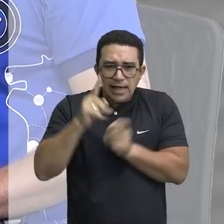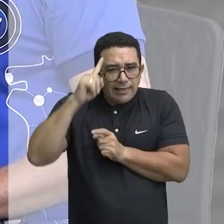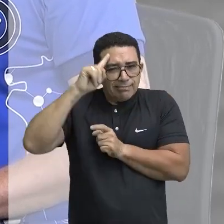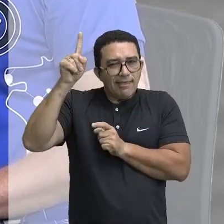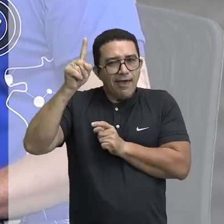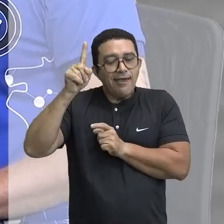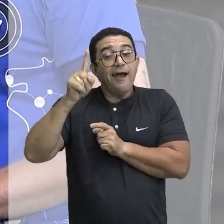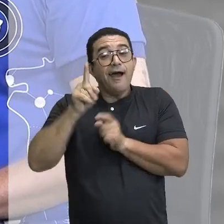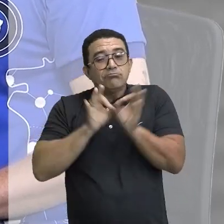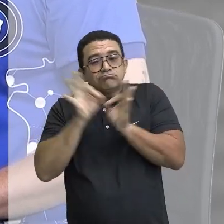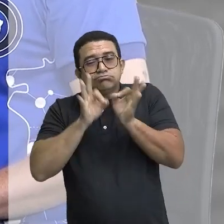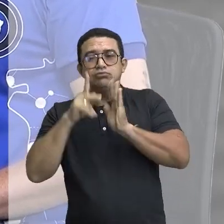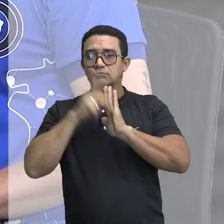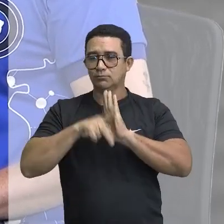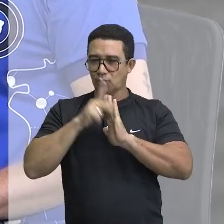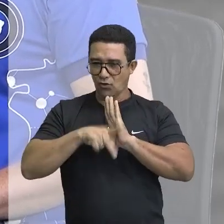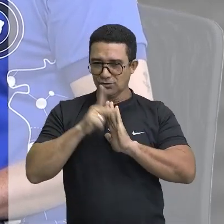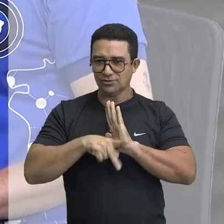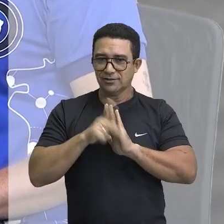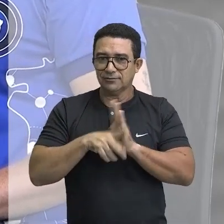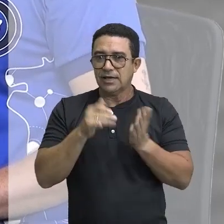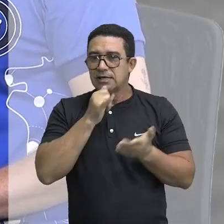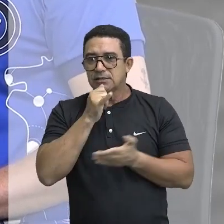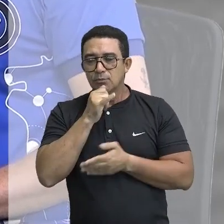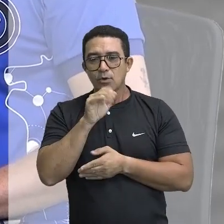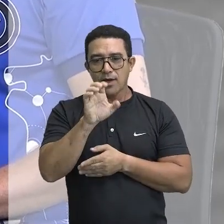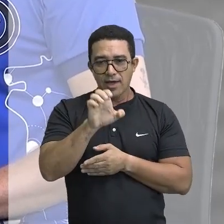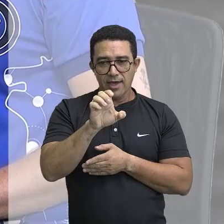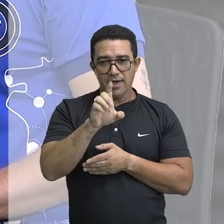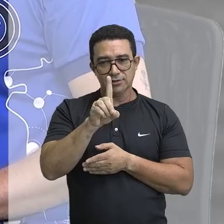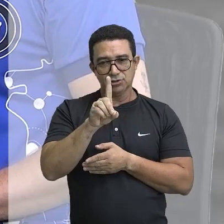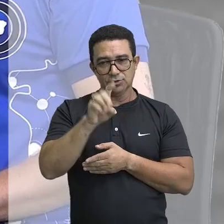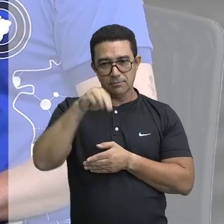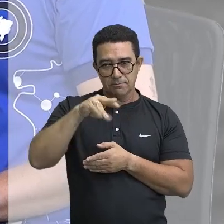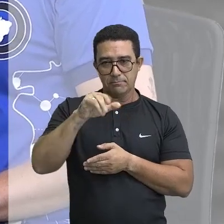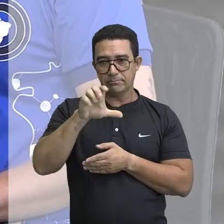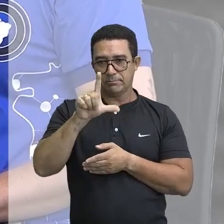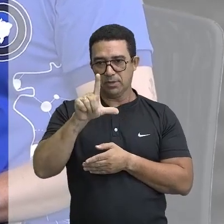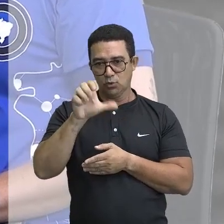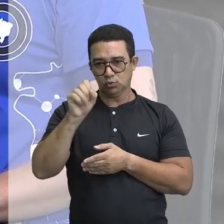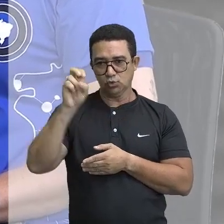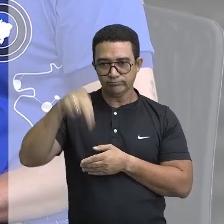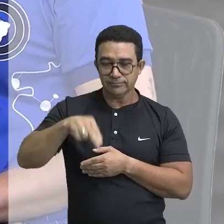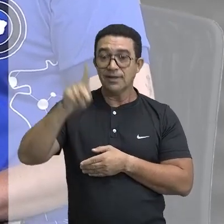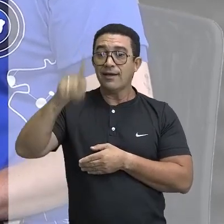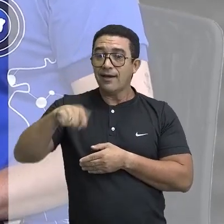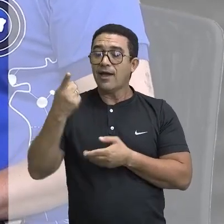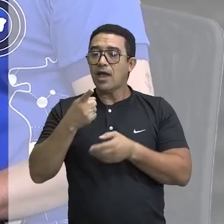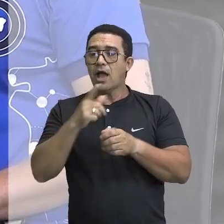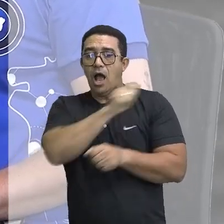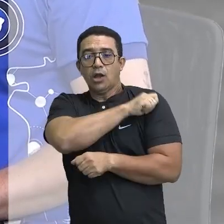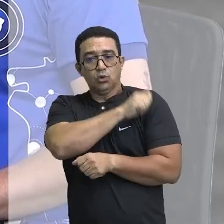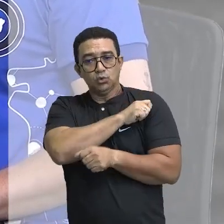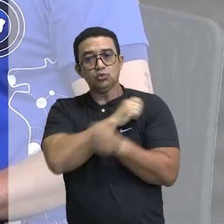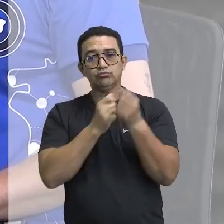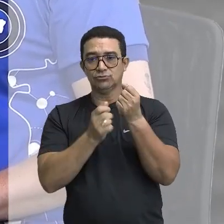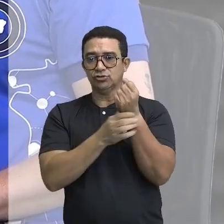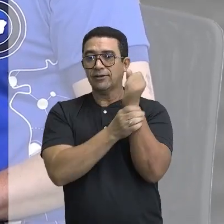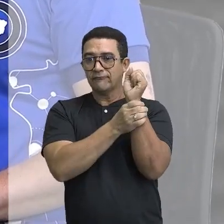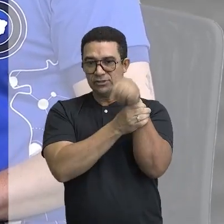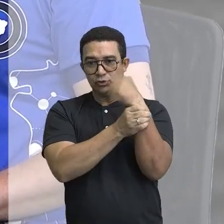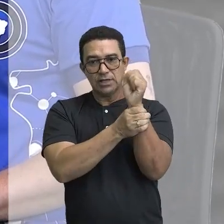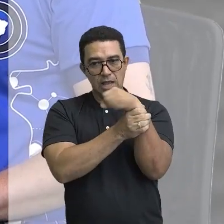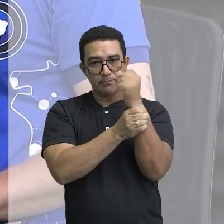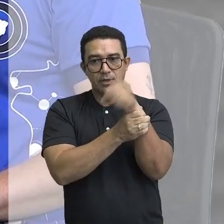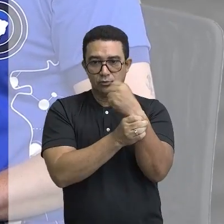seu projeto. Por exemplo, o Ed é aluno de fisioterapia, mas não atua só com fisioterapia, atua